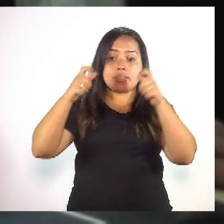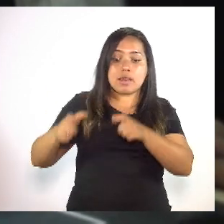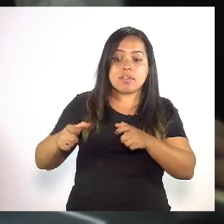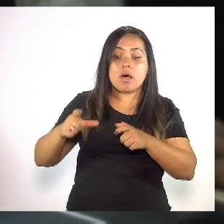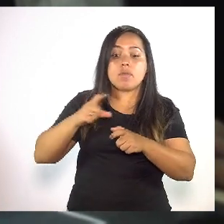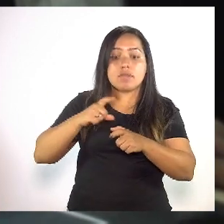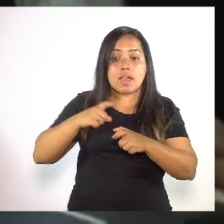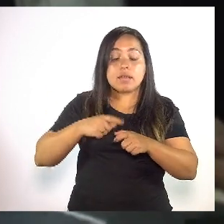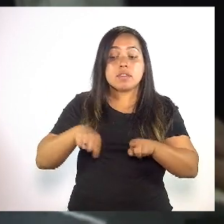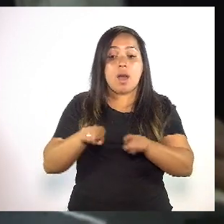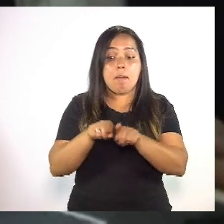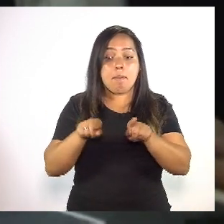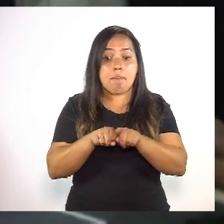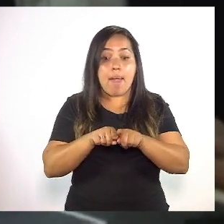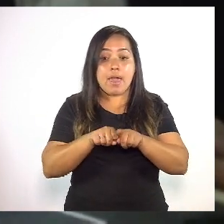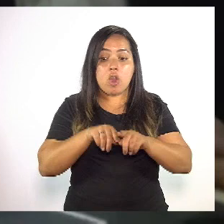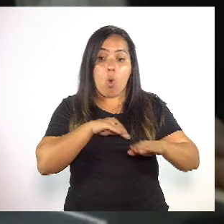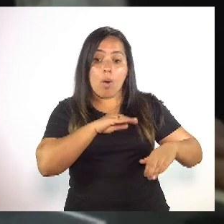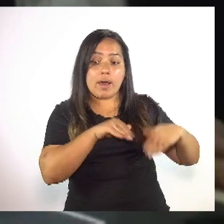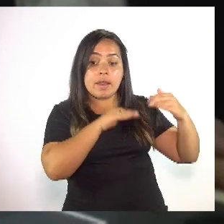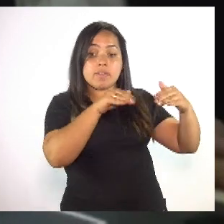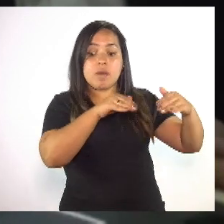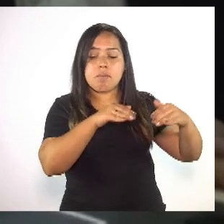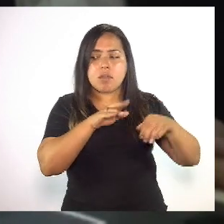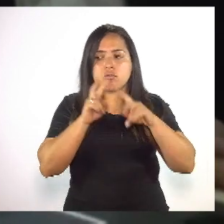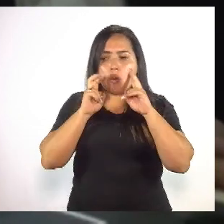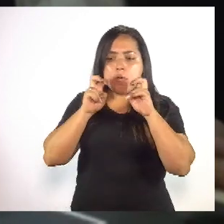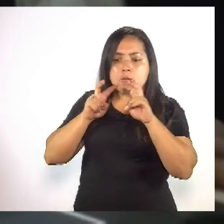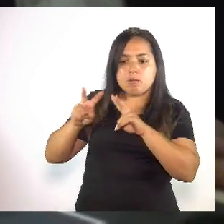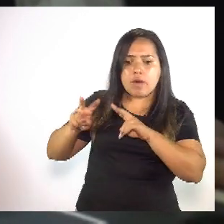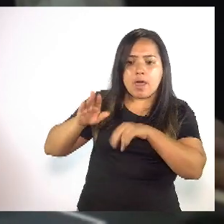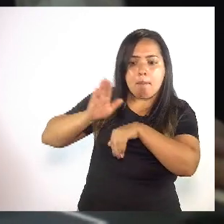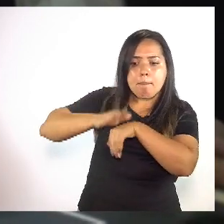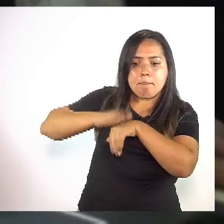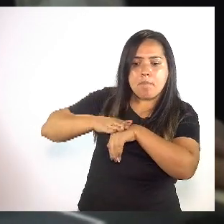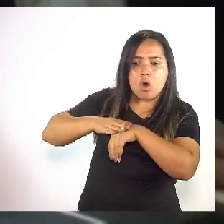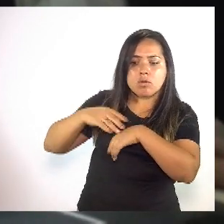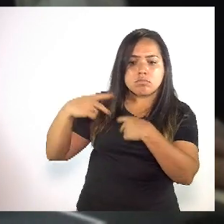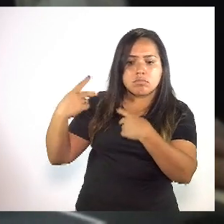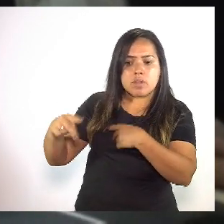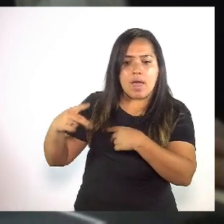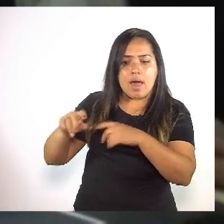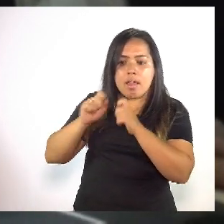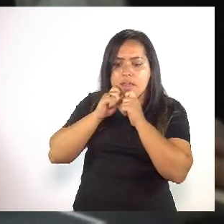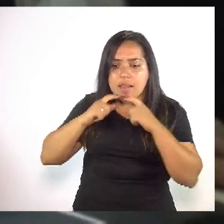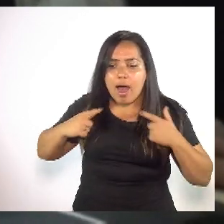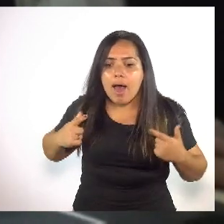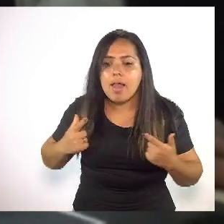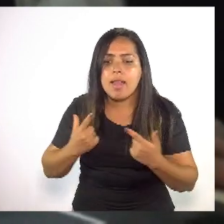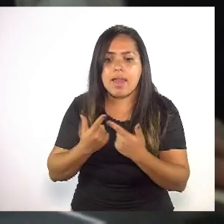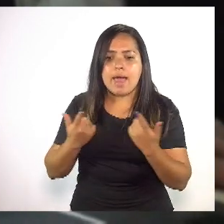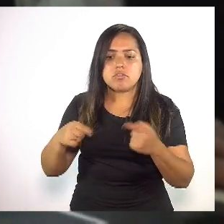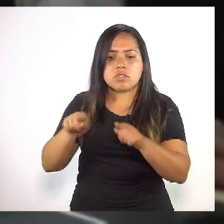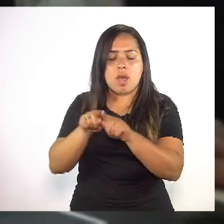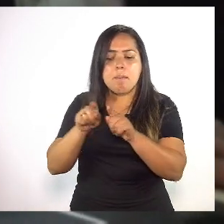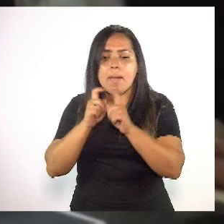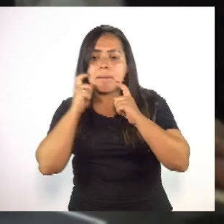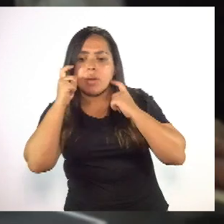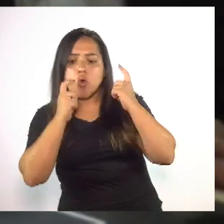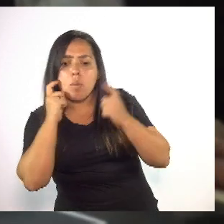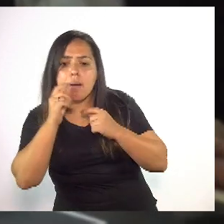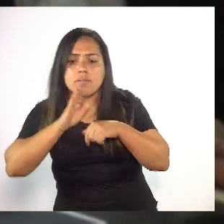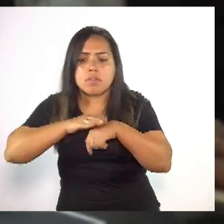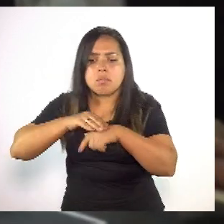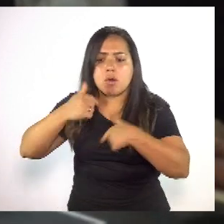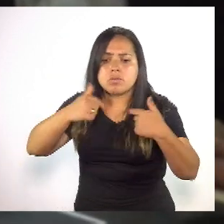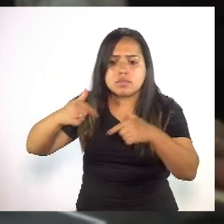crescimento para o Executivo, porque a gente observa, do lado da Alerj, o calibre e a qualidade das colocações de todos os deputados, pessoas que estão se